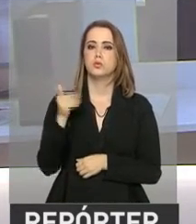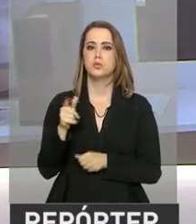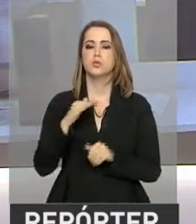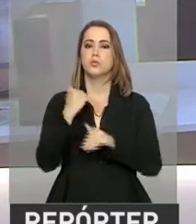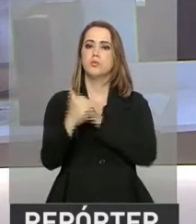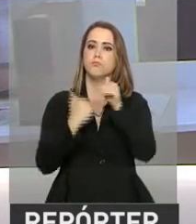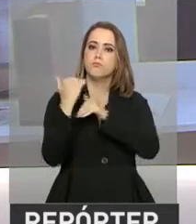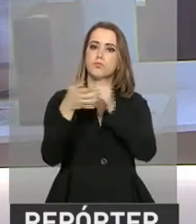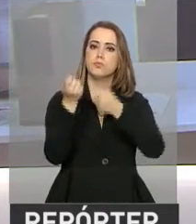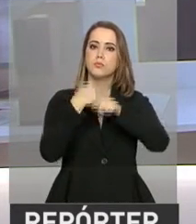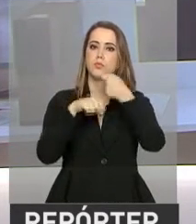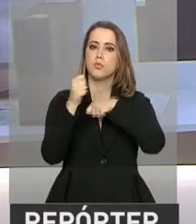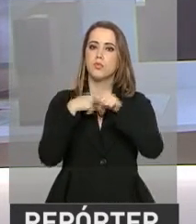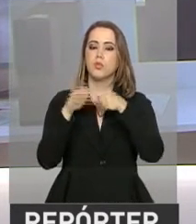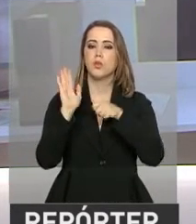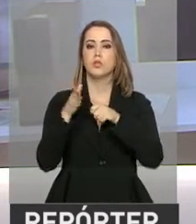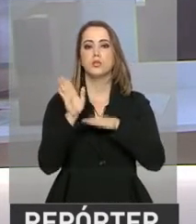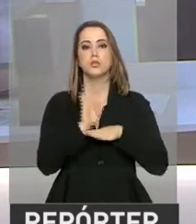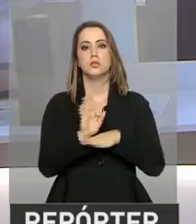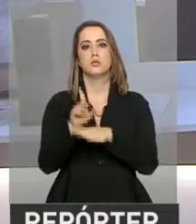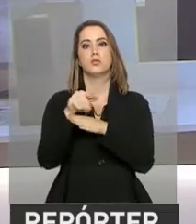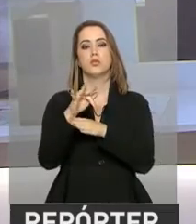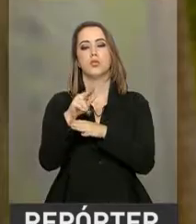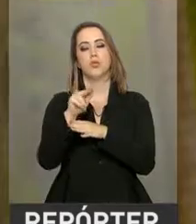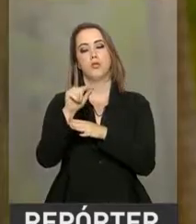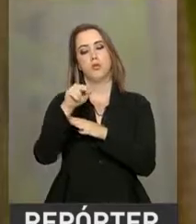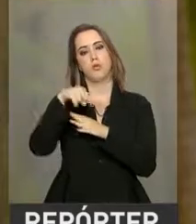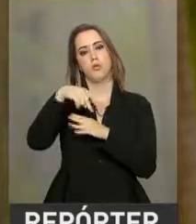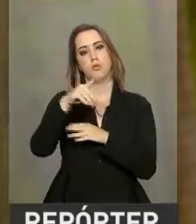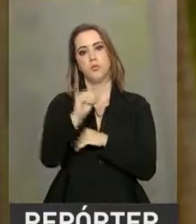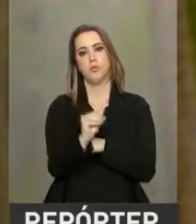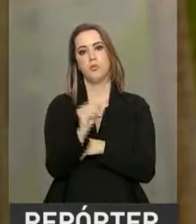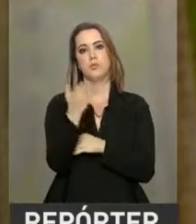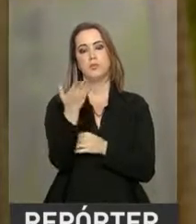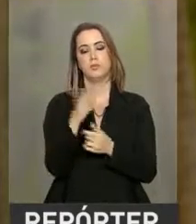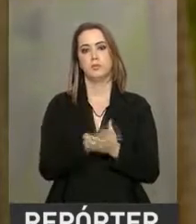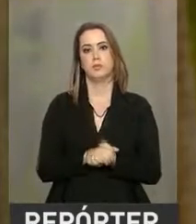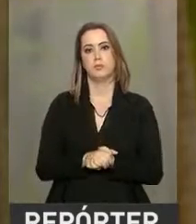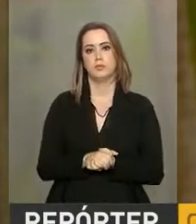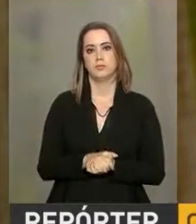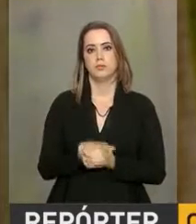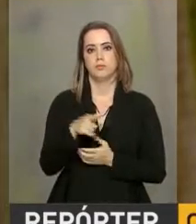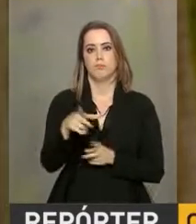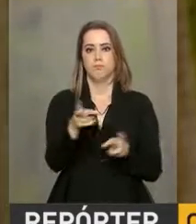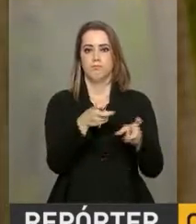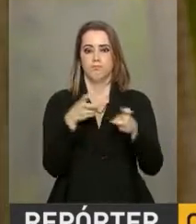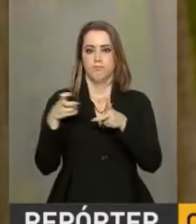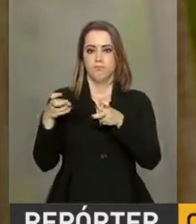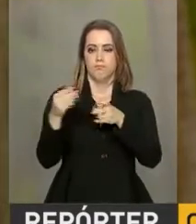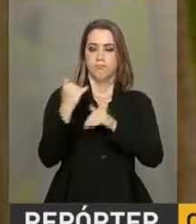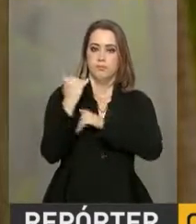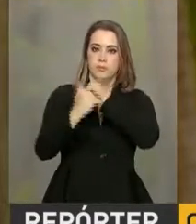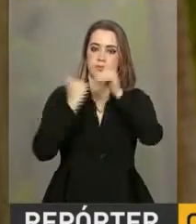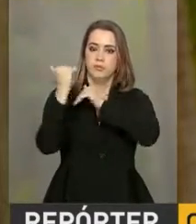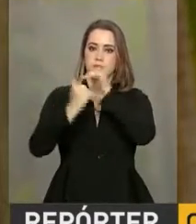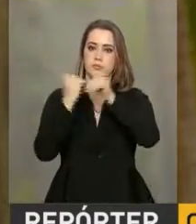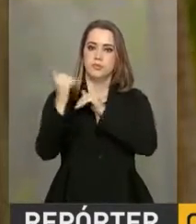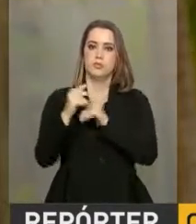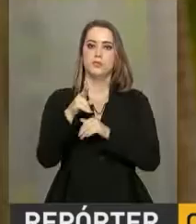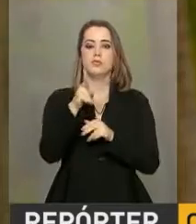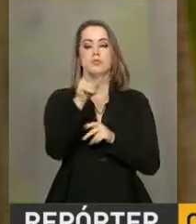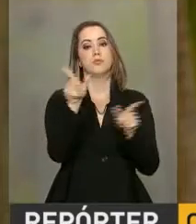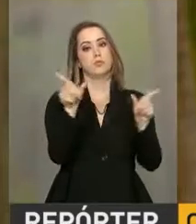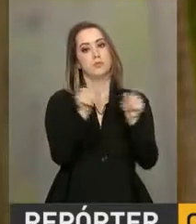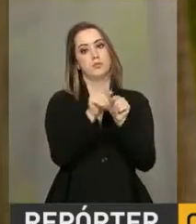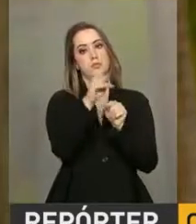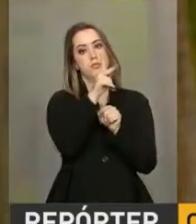regional. Os detalhes com a repórter Carolina Becker. A previsão oficial para o crescimento do Produto Interno Bruto,